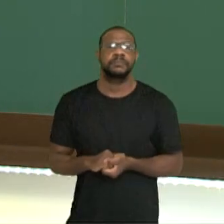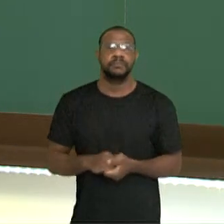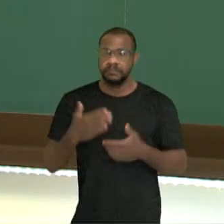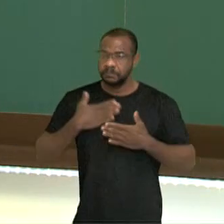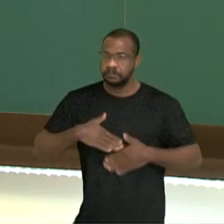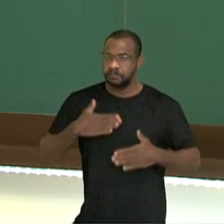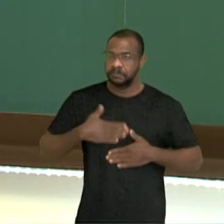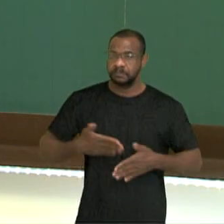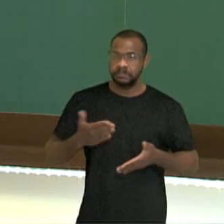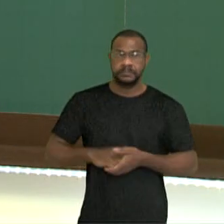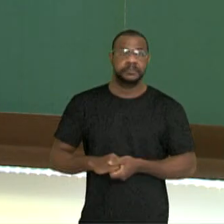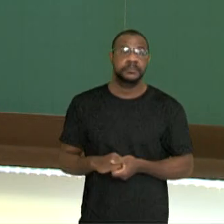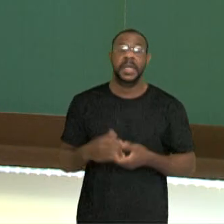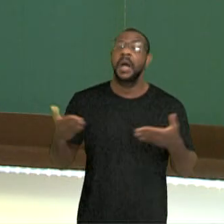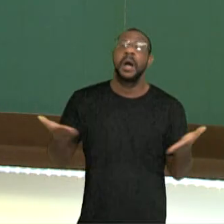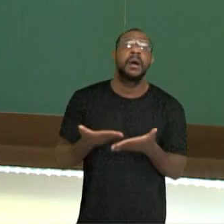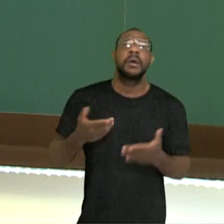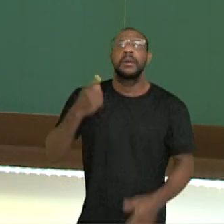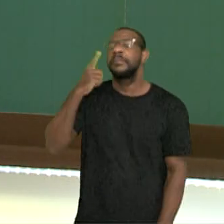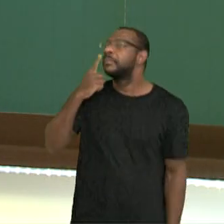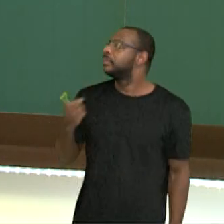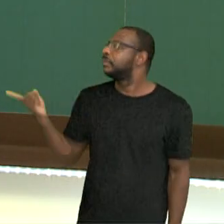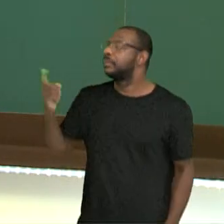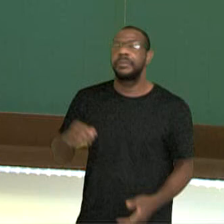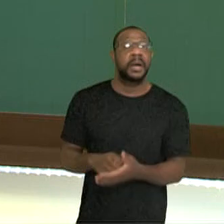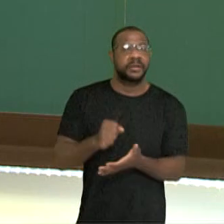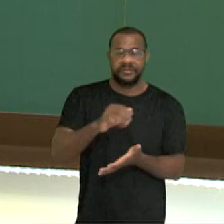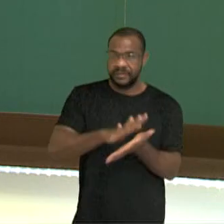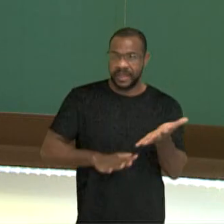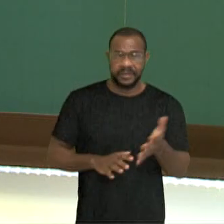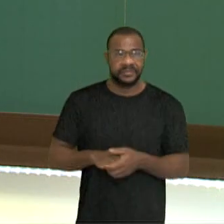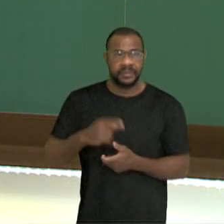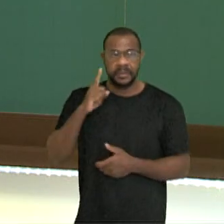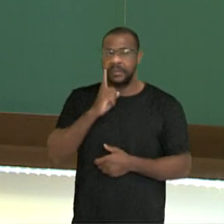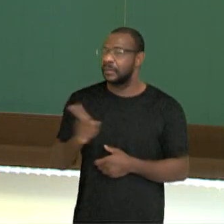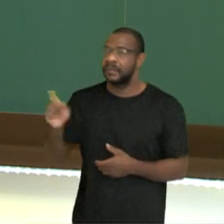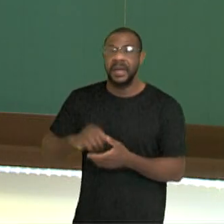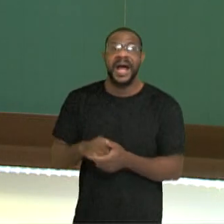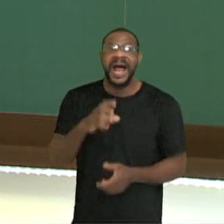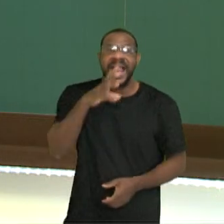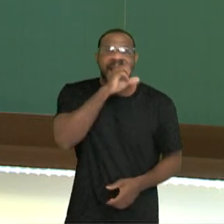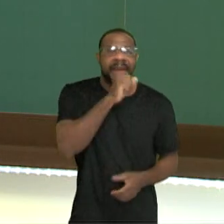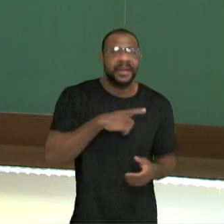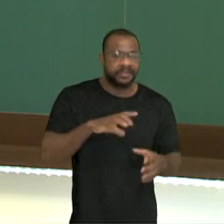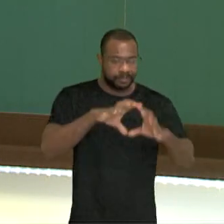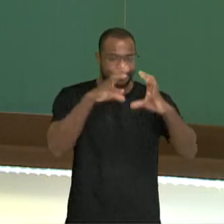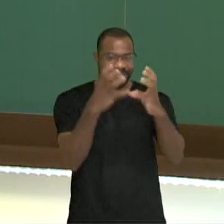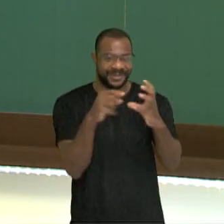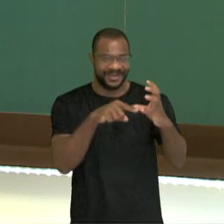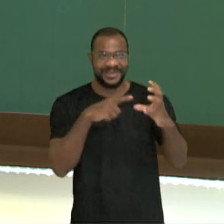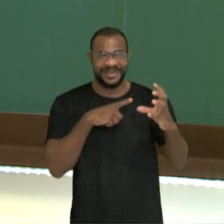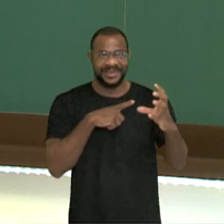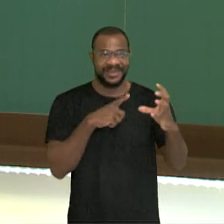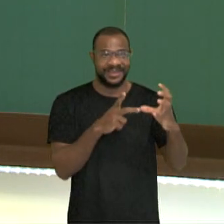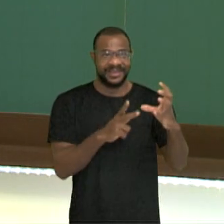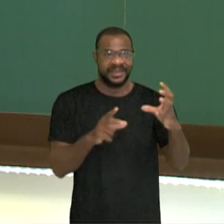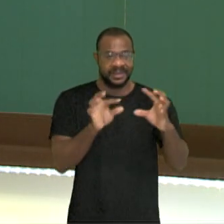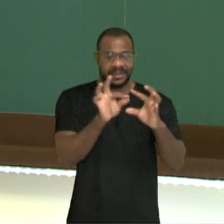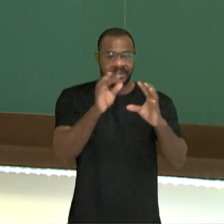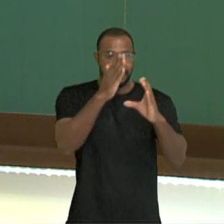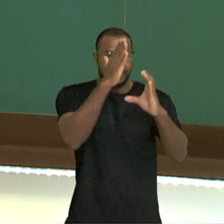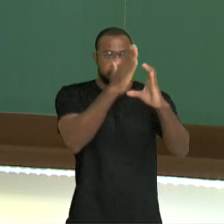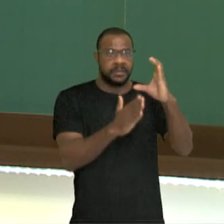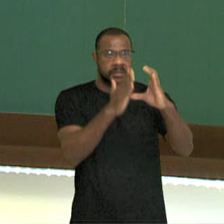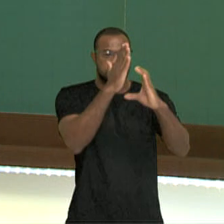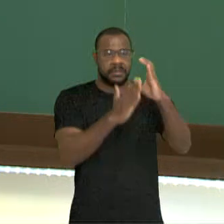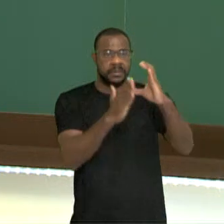Tranquilo? Então vamos agora para um exercício aplicado aqui, bem simples. Ó. Uma laranja tem uma forma esférica com a medida indicada